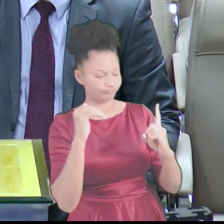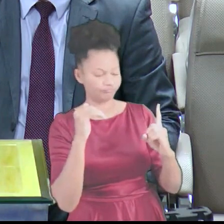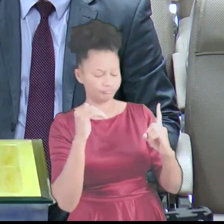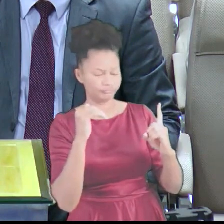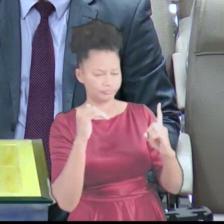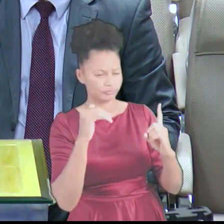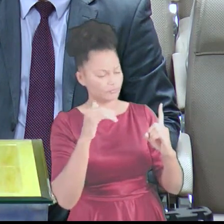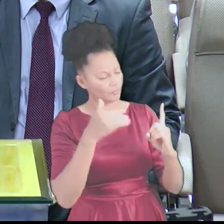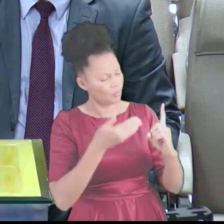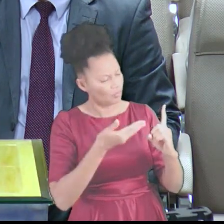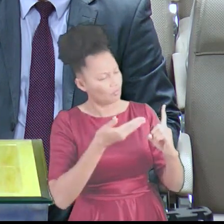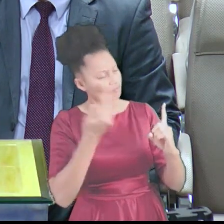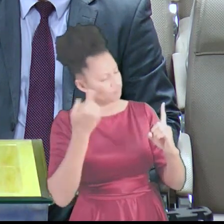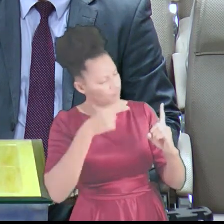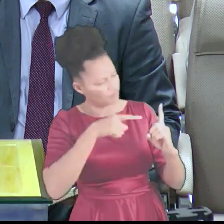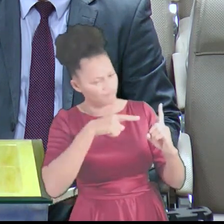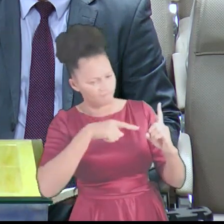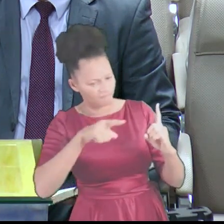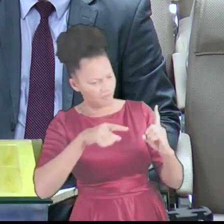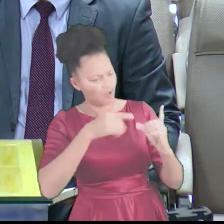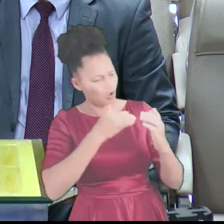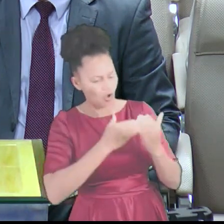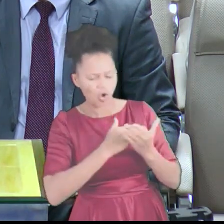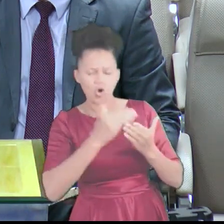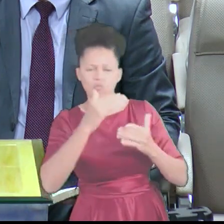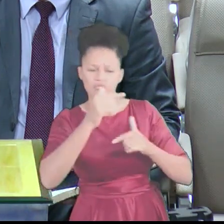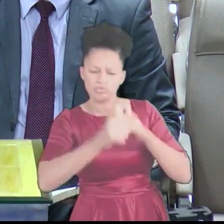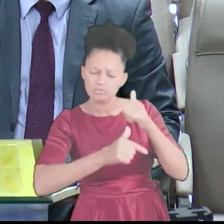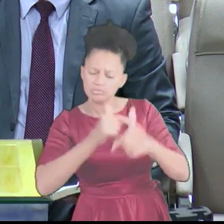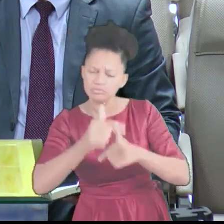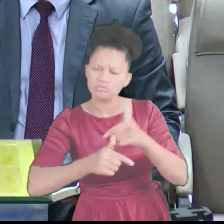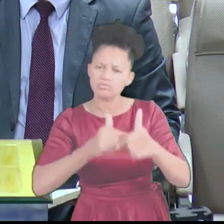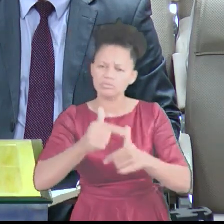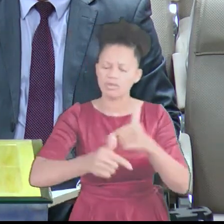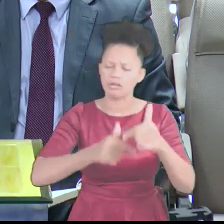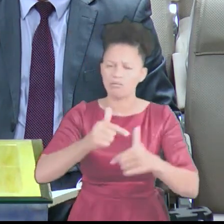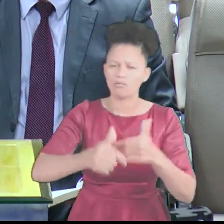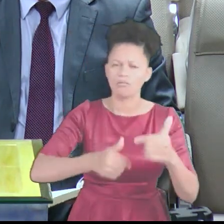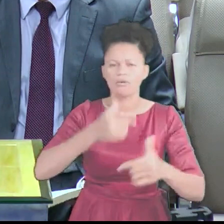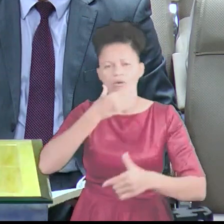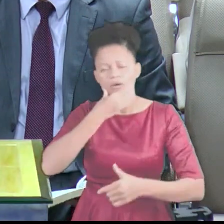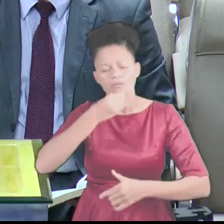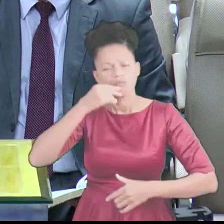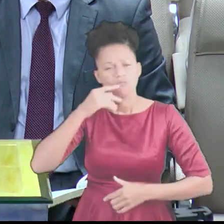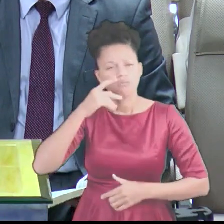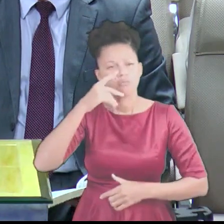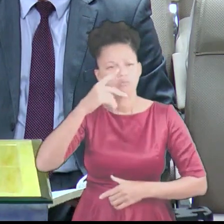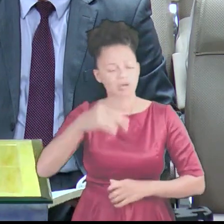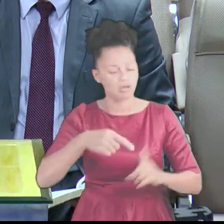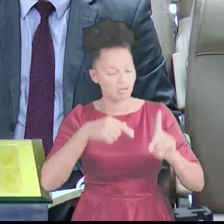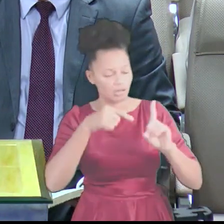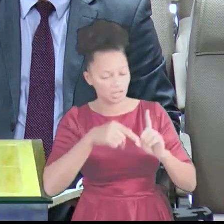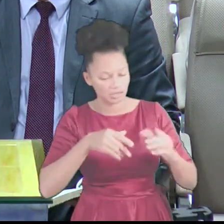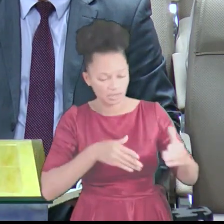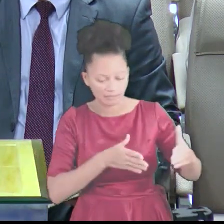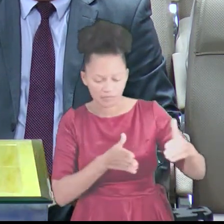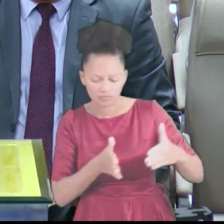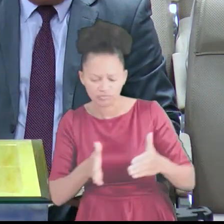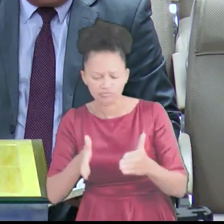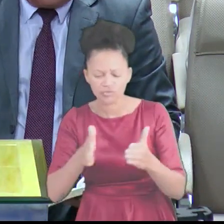para o exercício do ministério profético, estando ele ali às margens do rio